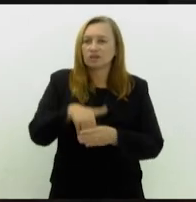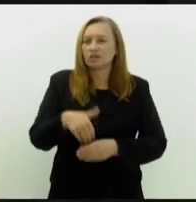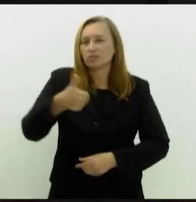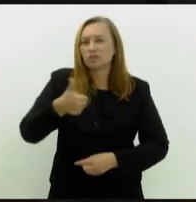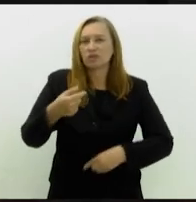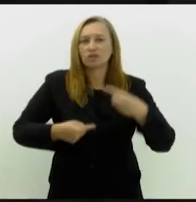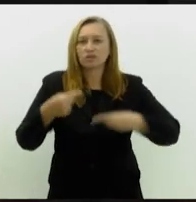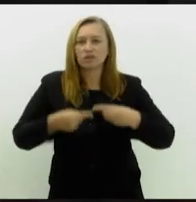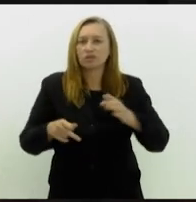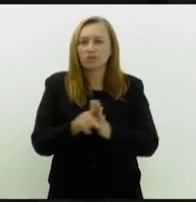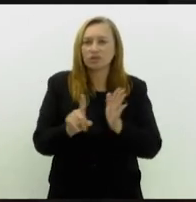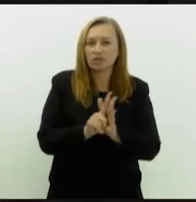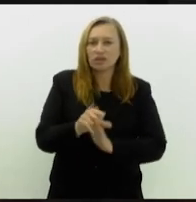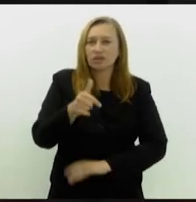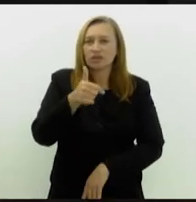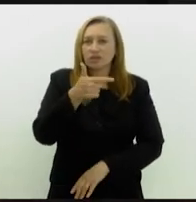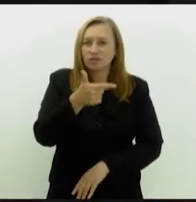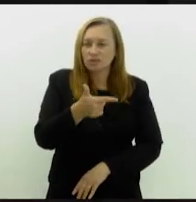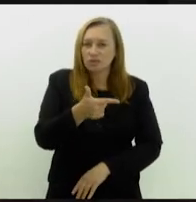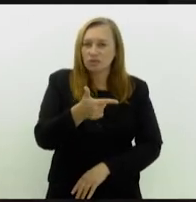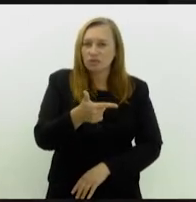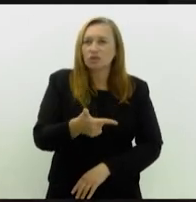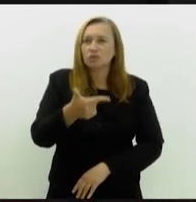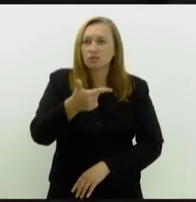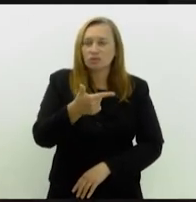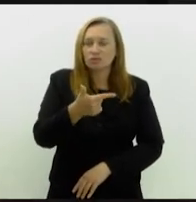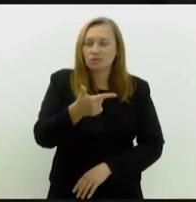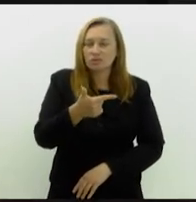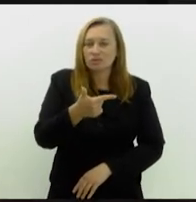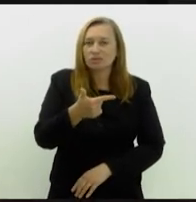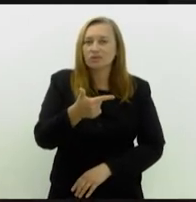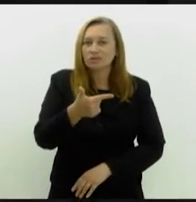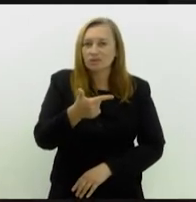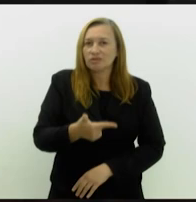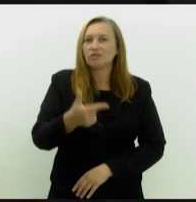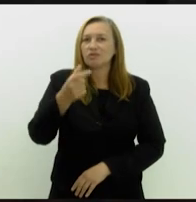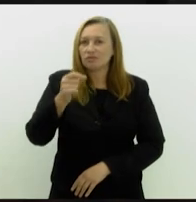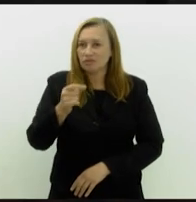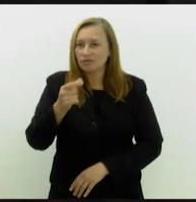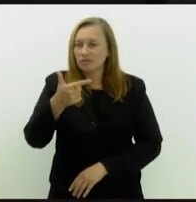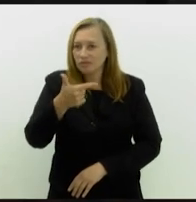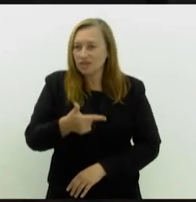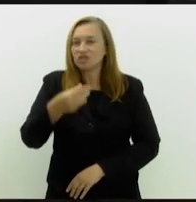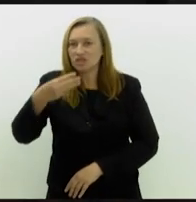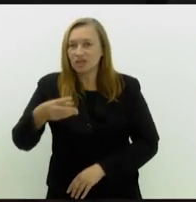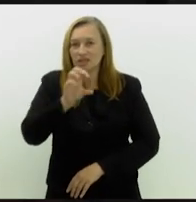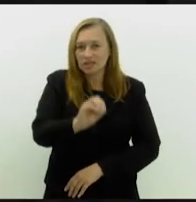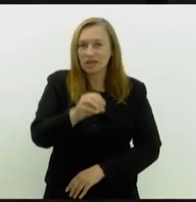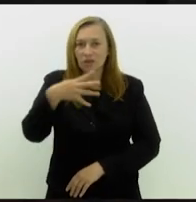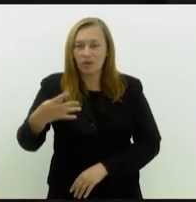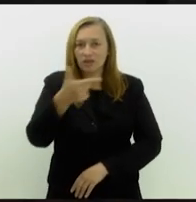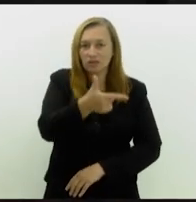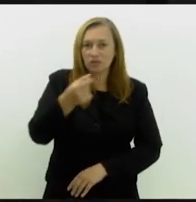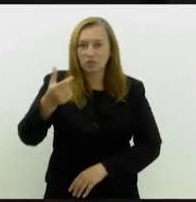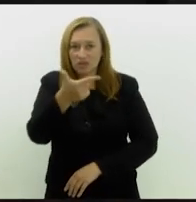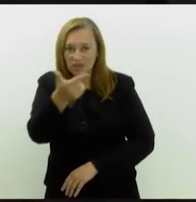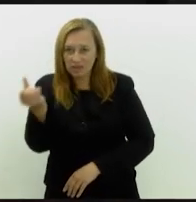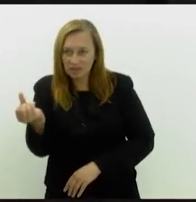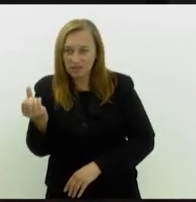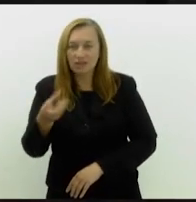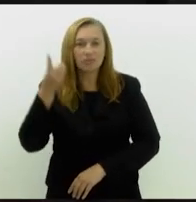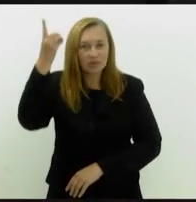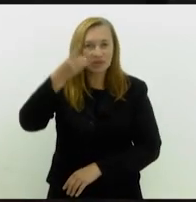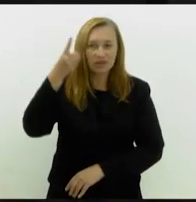primeira discussão projeto de lei número projeto de lei 2304 de 2016 de